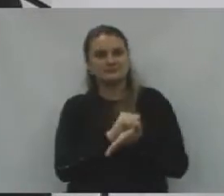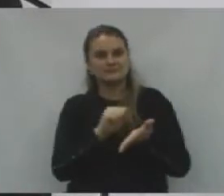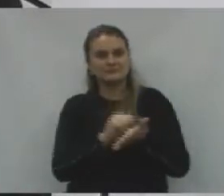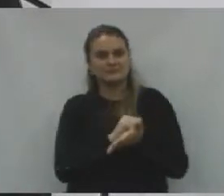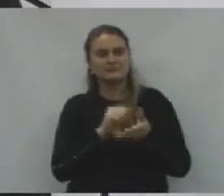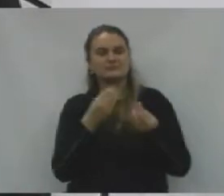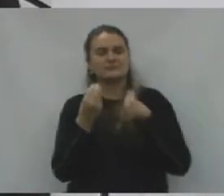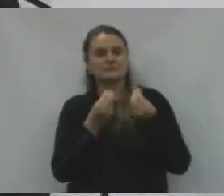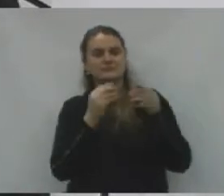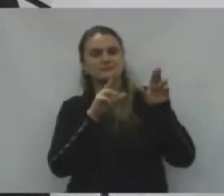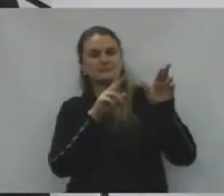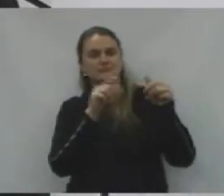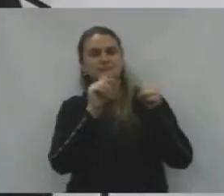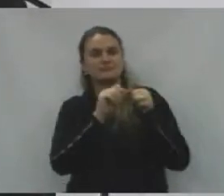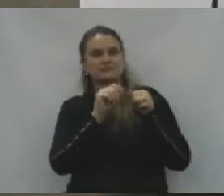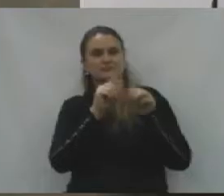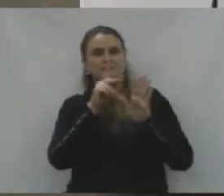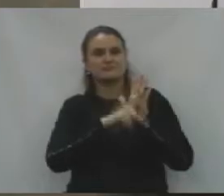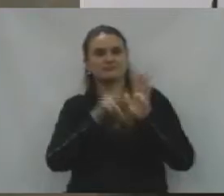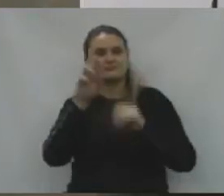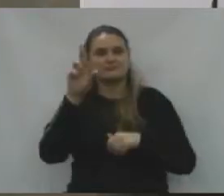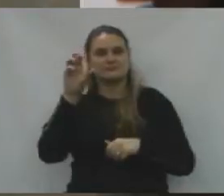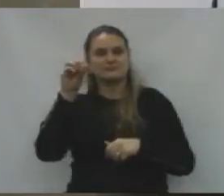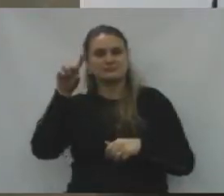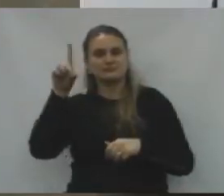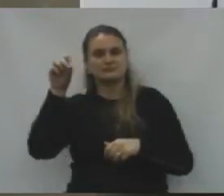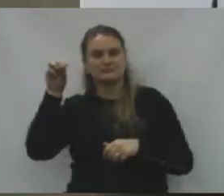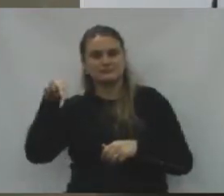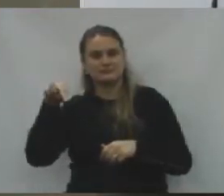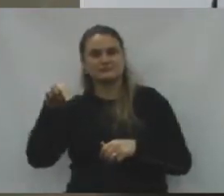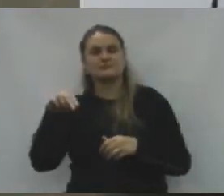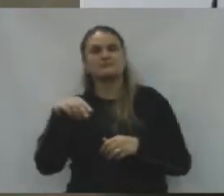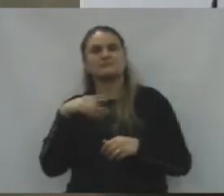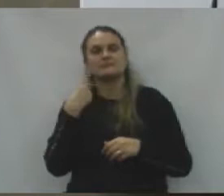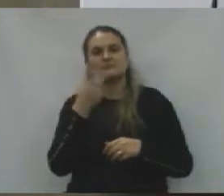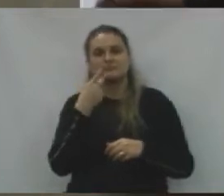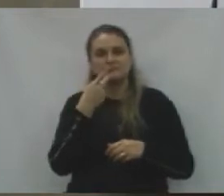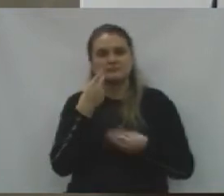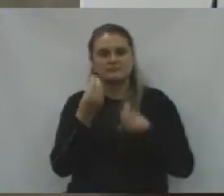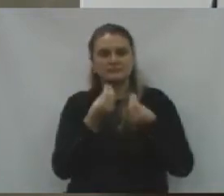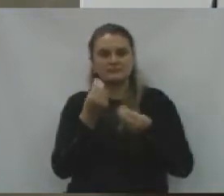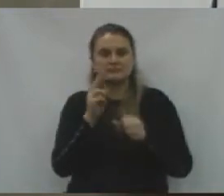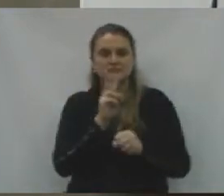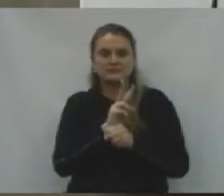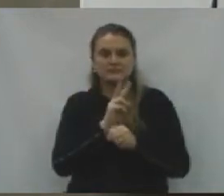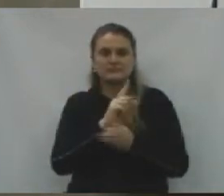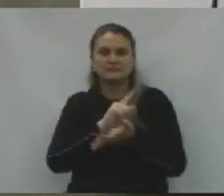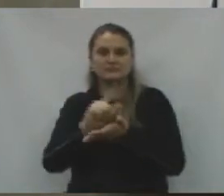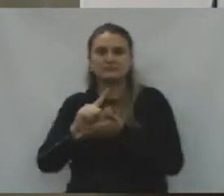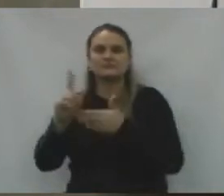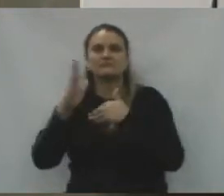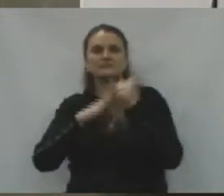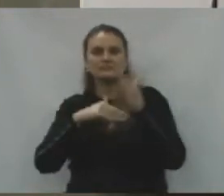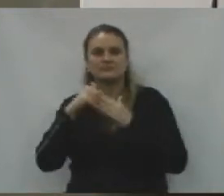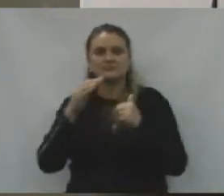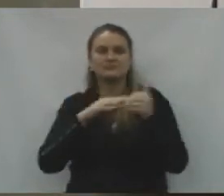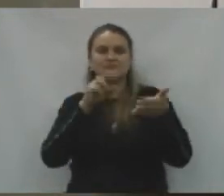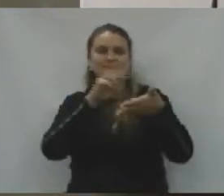atividades como as realizadas no Rondon. Englobam desde saneamento básico, práticas de